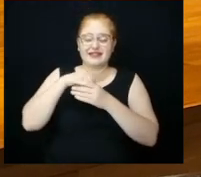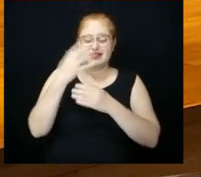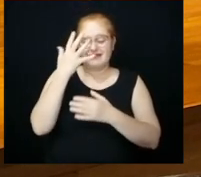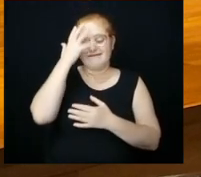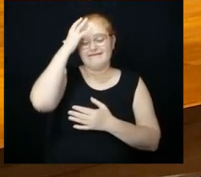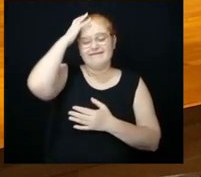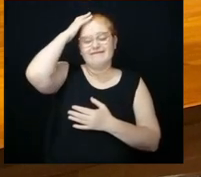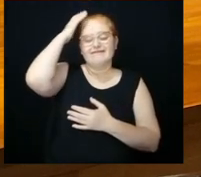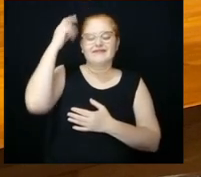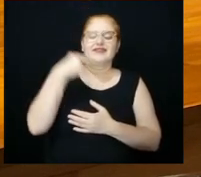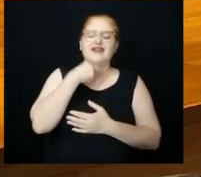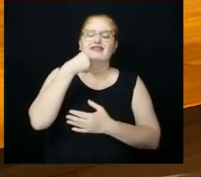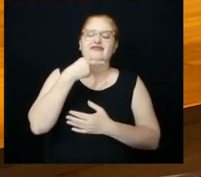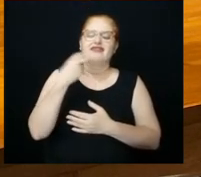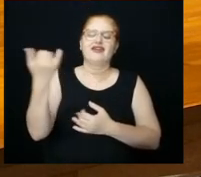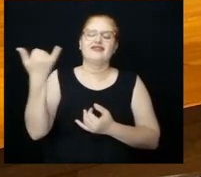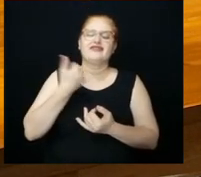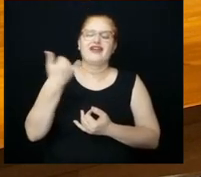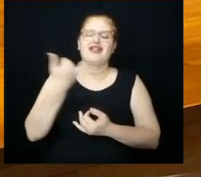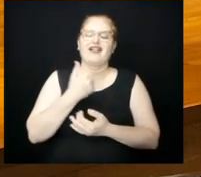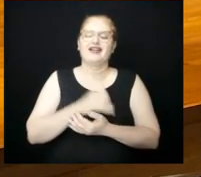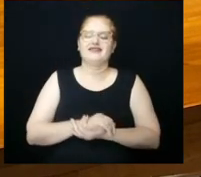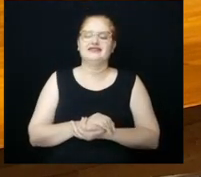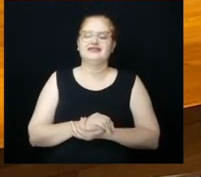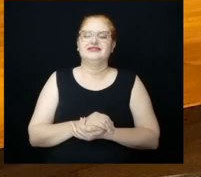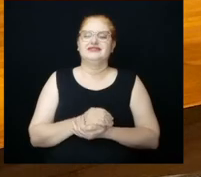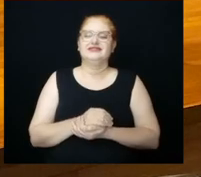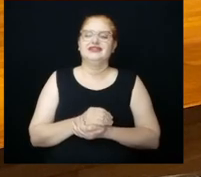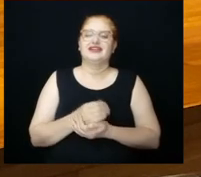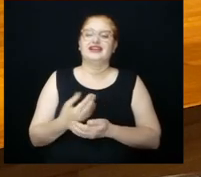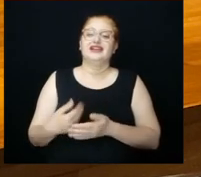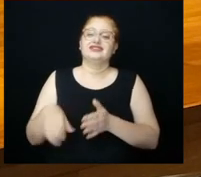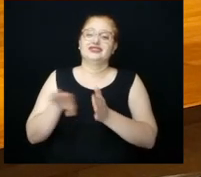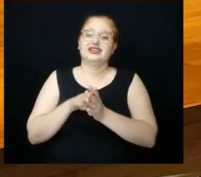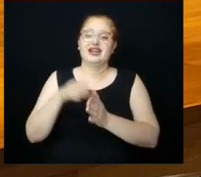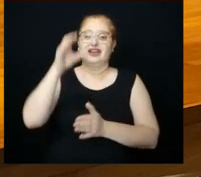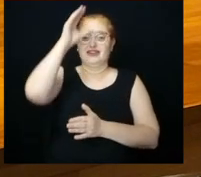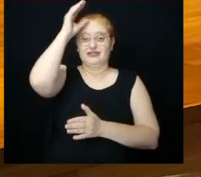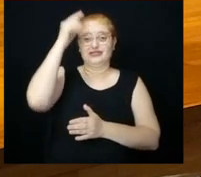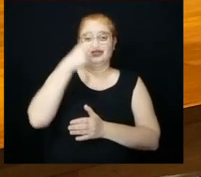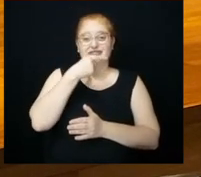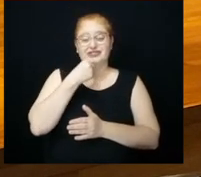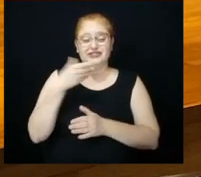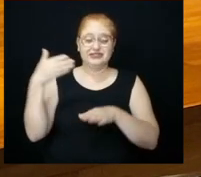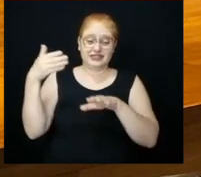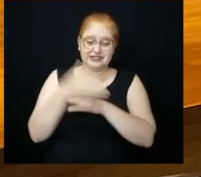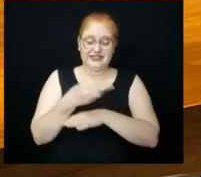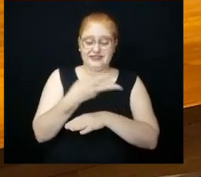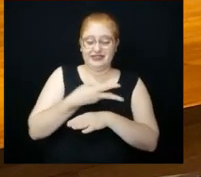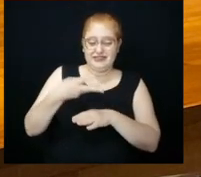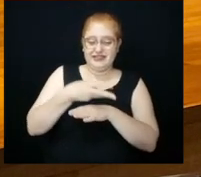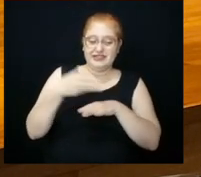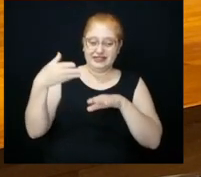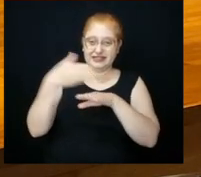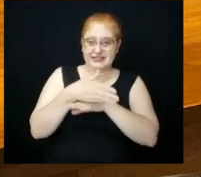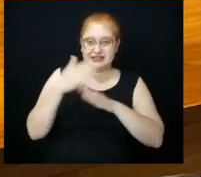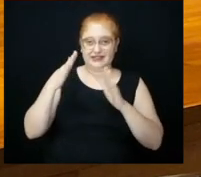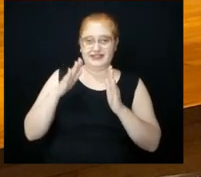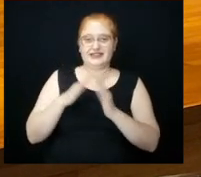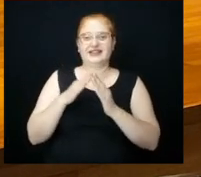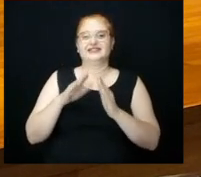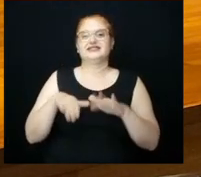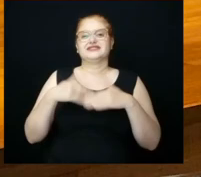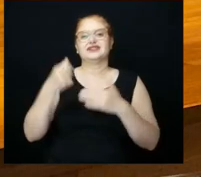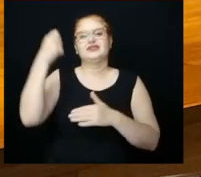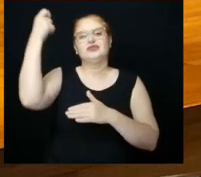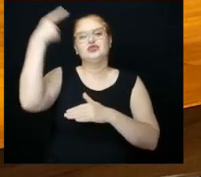vozes delas a falarem por cima de mim, até que o tio Chico chegava e entrávamos lá para o quintal. Assim